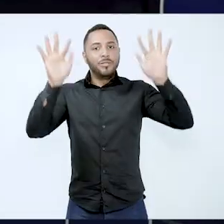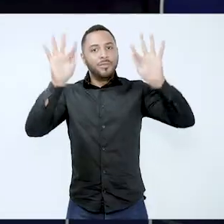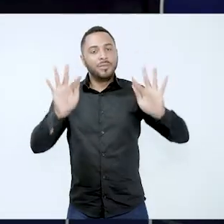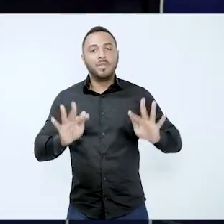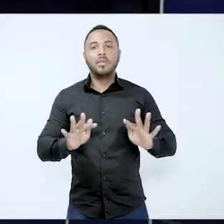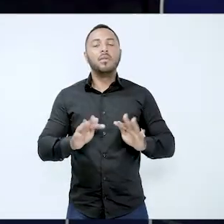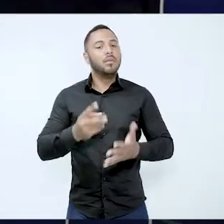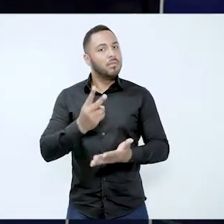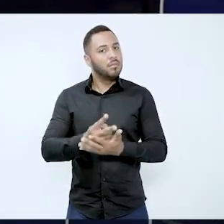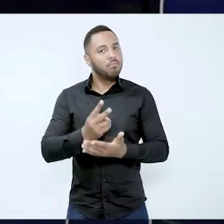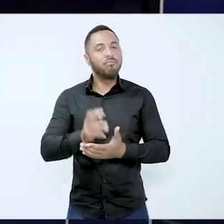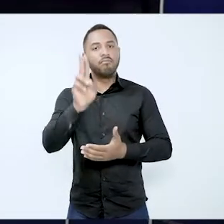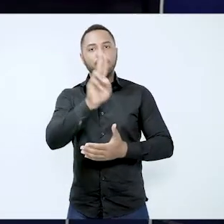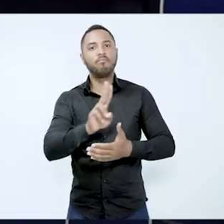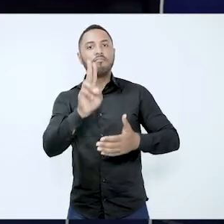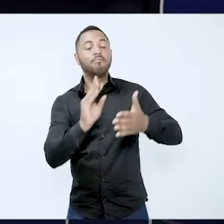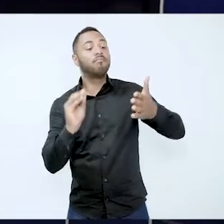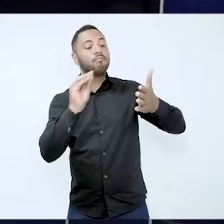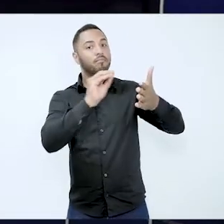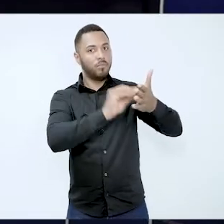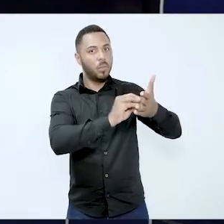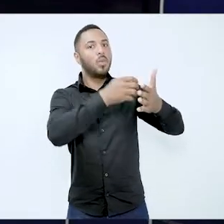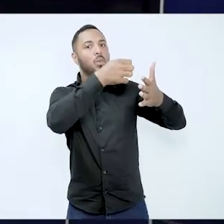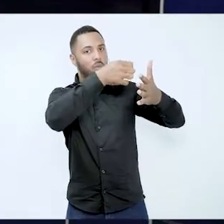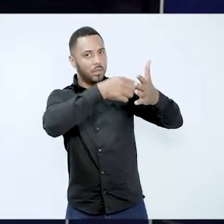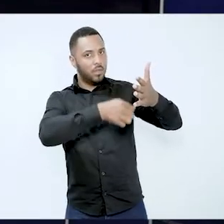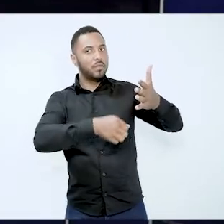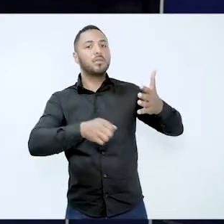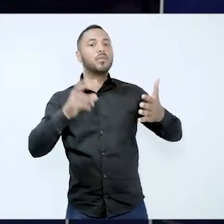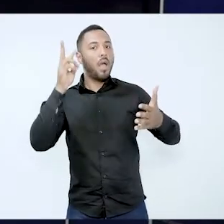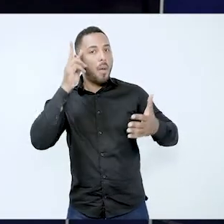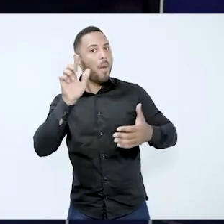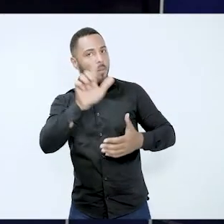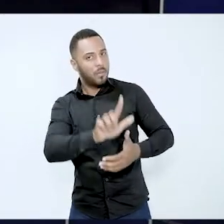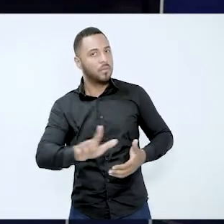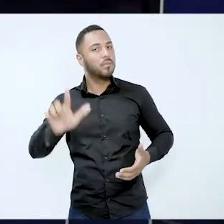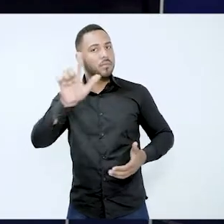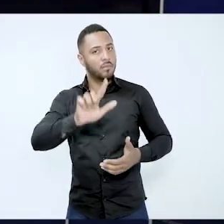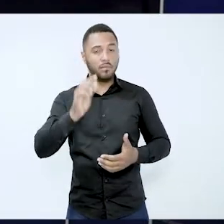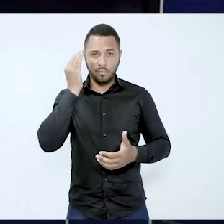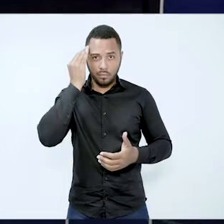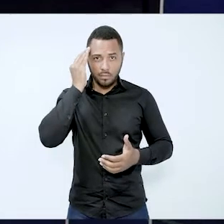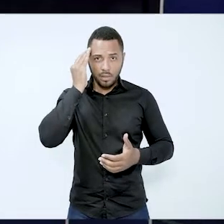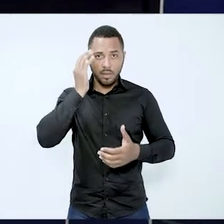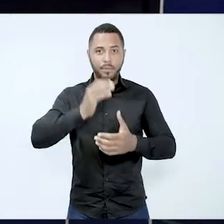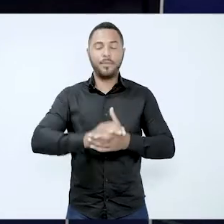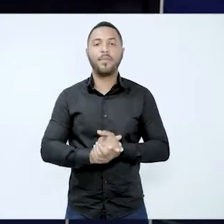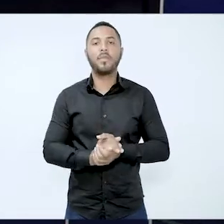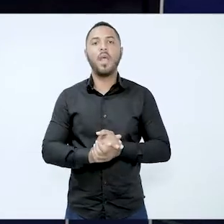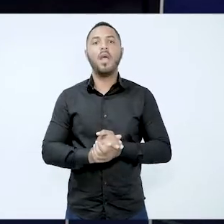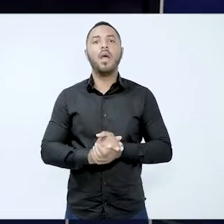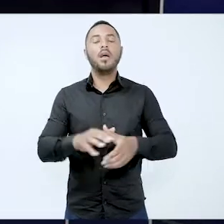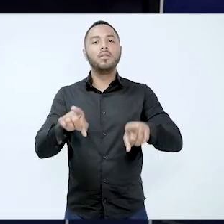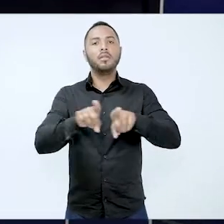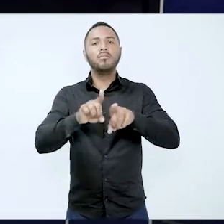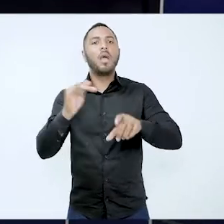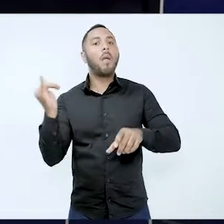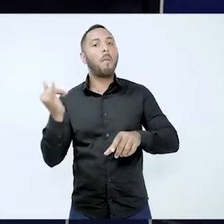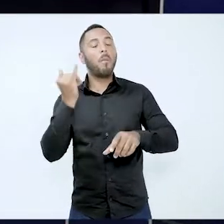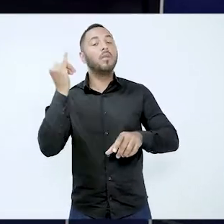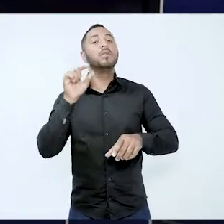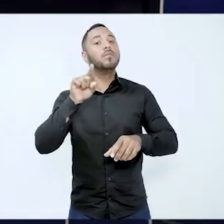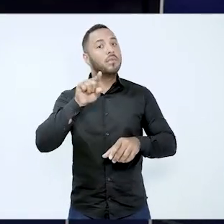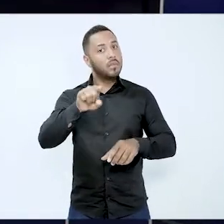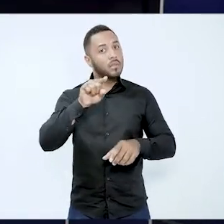alegria, elas vão estar bastante presentes no seu texto, no texto Memórias Literárias. E é interessante, aluno,